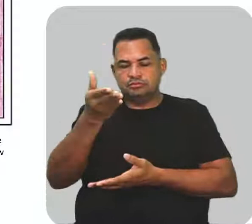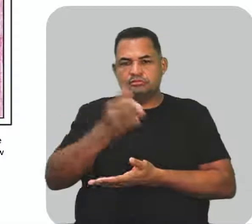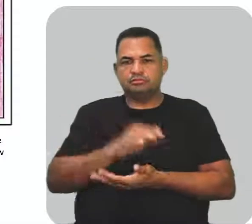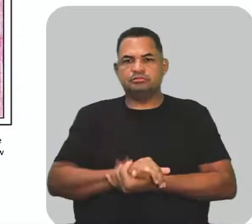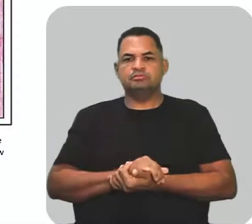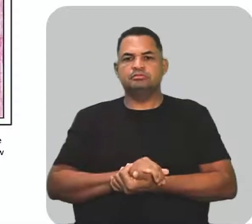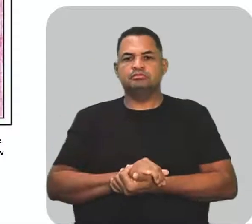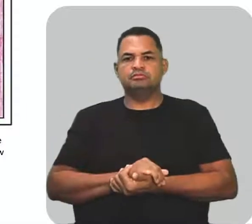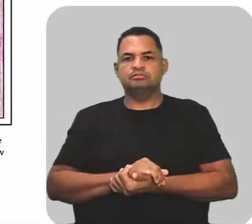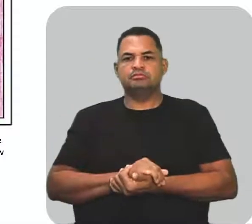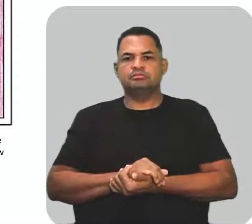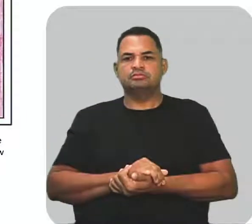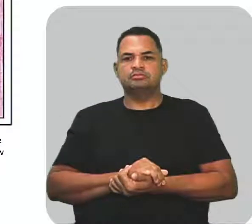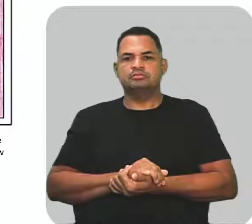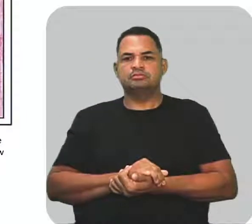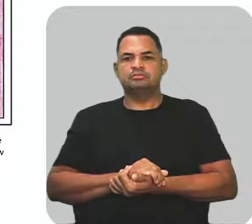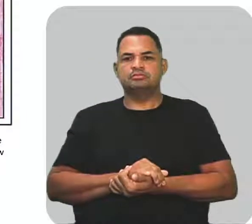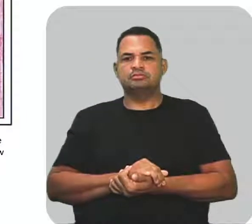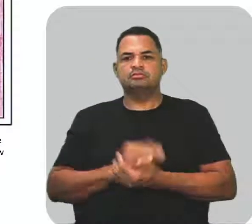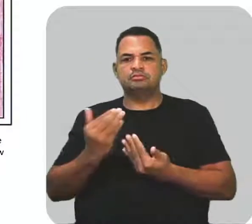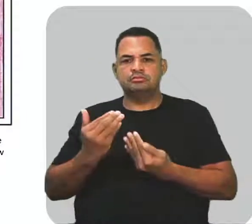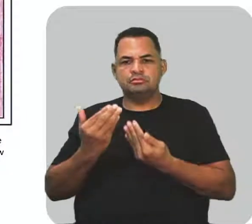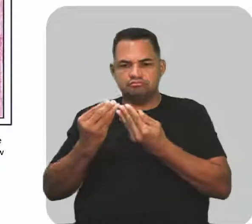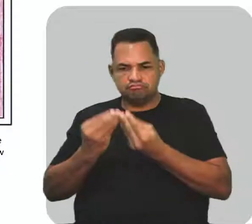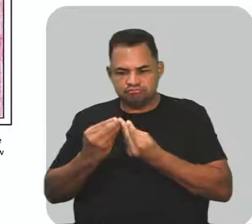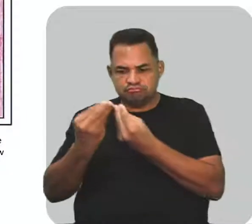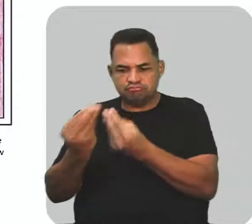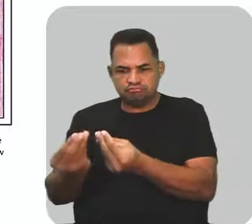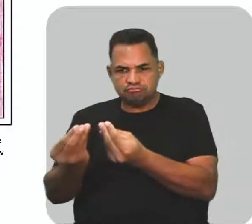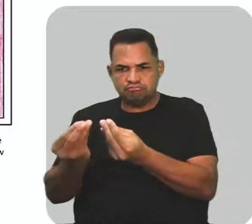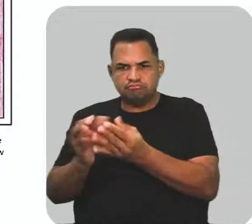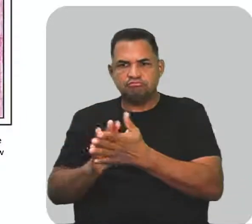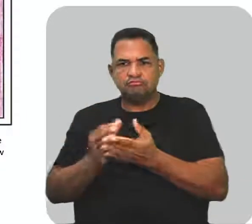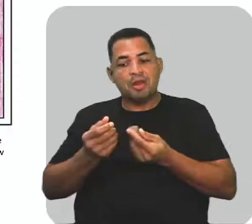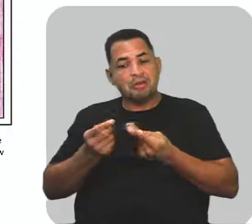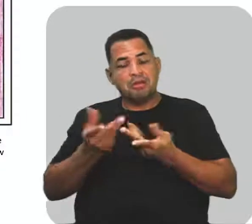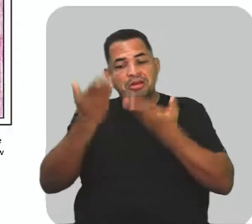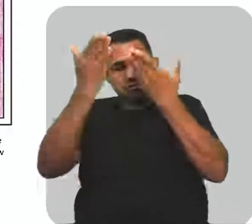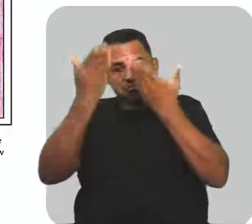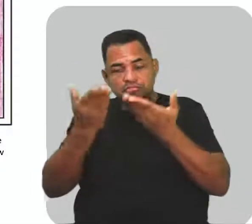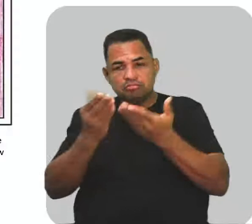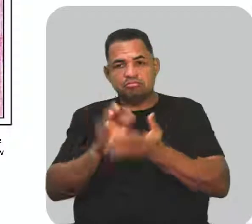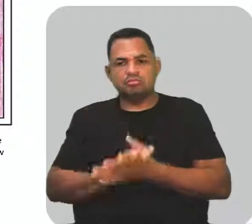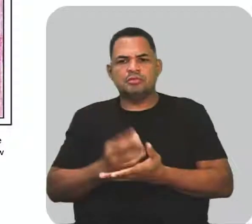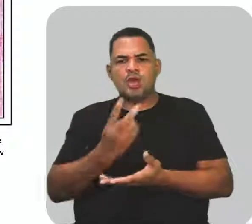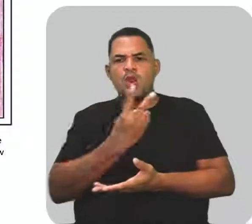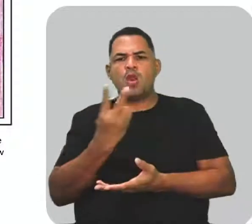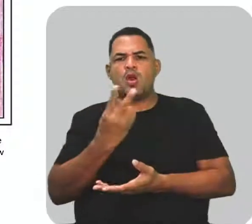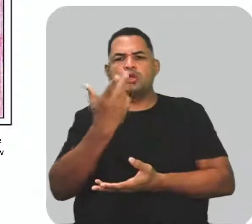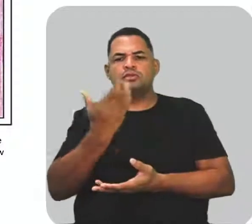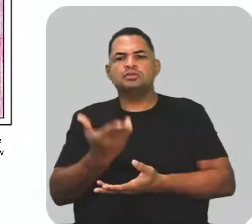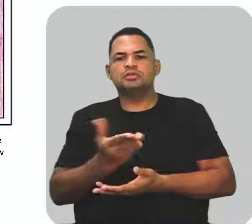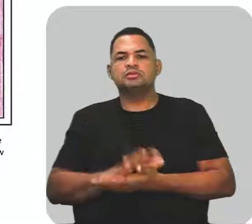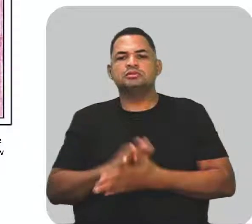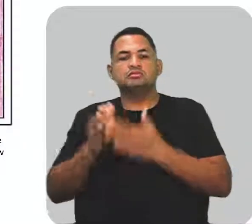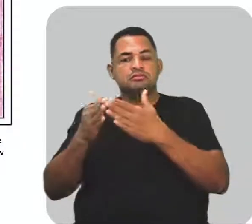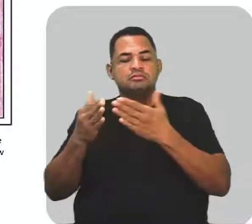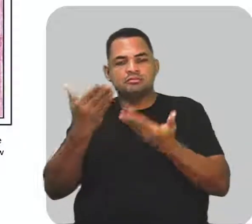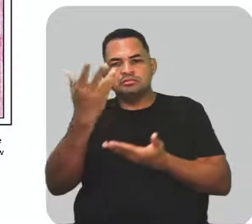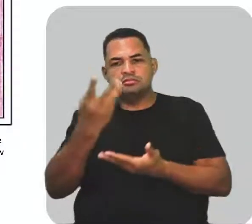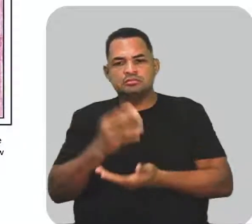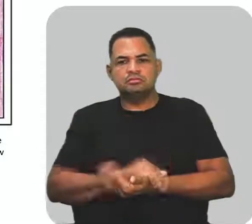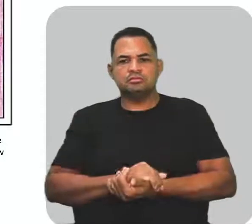ele pediu, né? E o moço, o vendedor, atendeu prontamente, né? Então, me dá 2, por favor. Então, ele deu aí